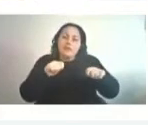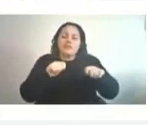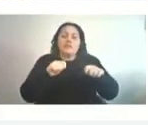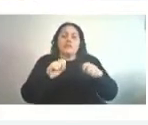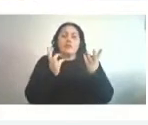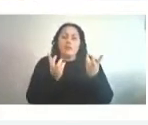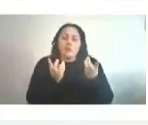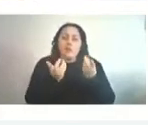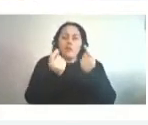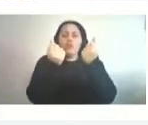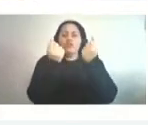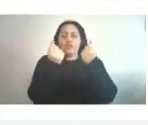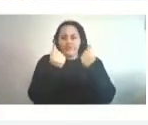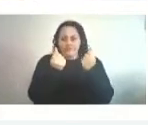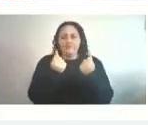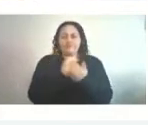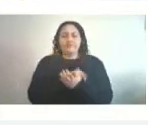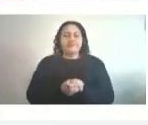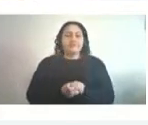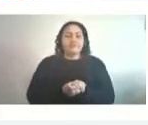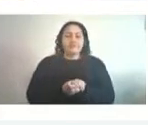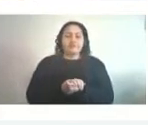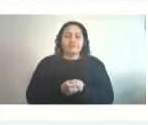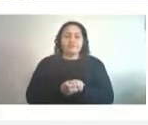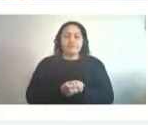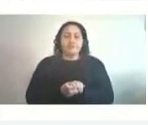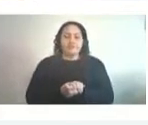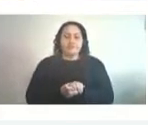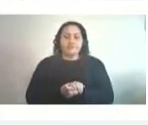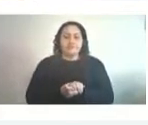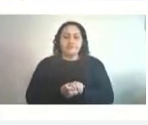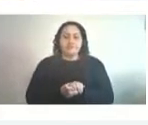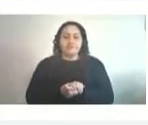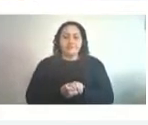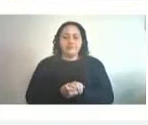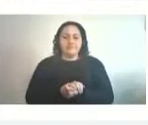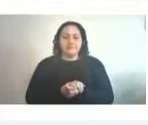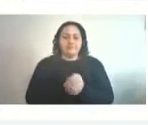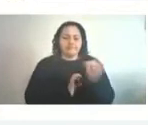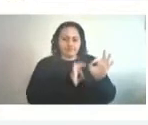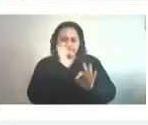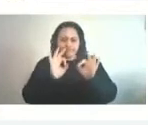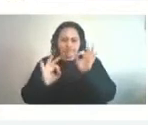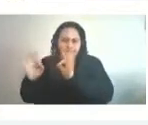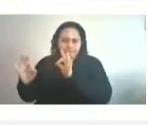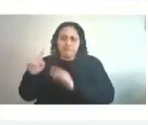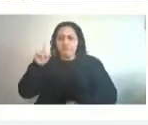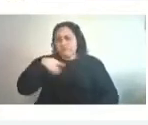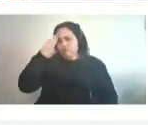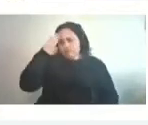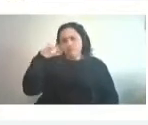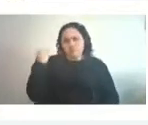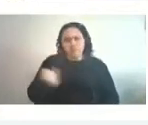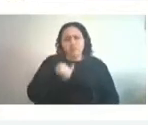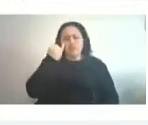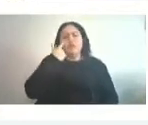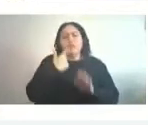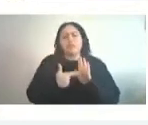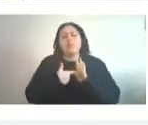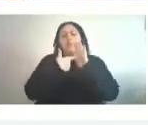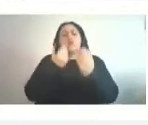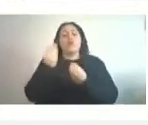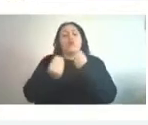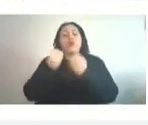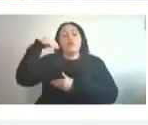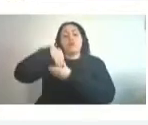mundo. Então, essa ordenação, ela é fundamental. Vou continuar mostrando como é que ela acontece na nossa organização